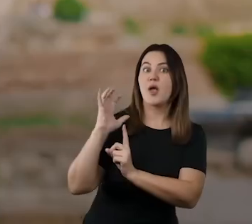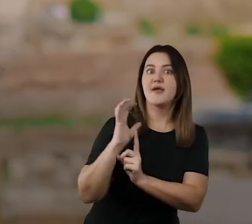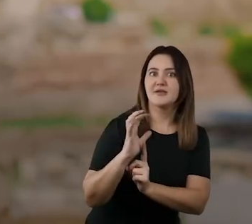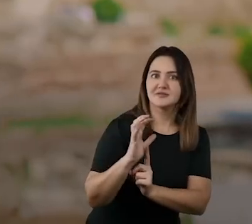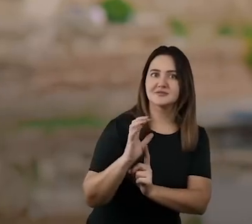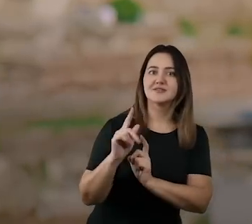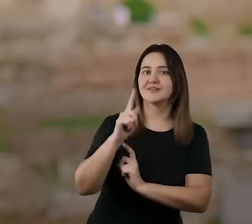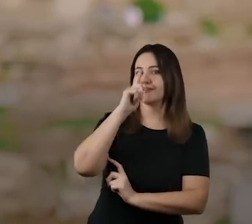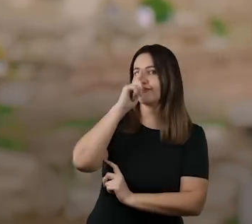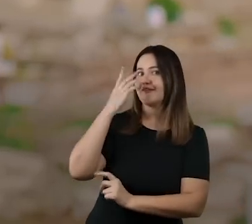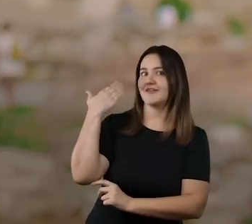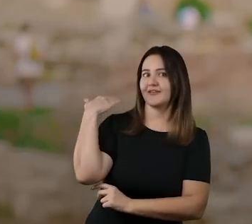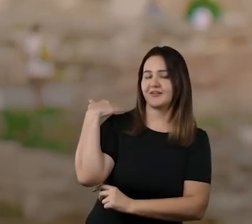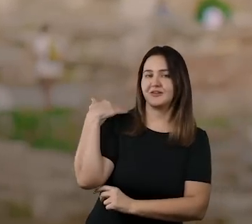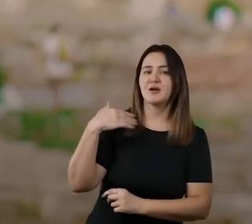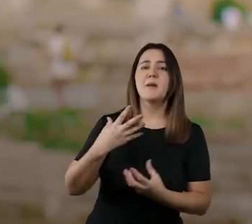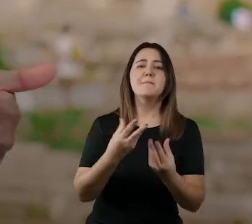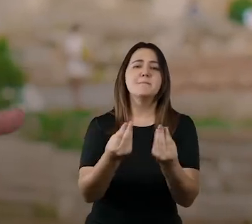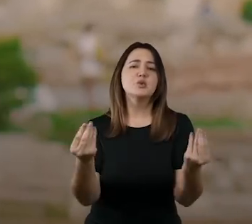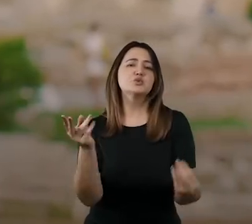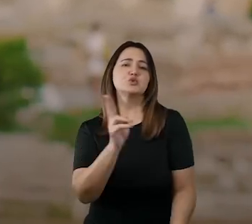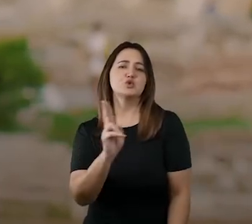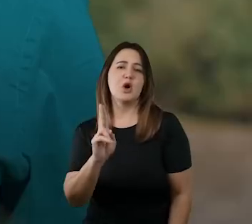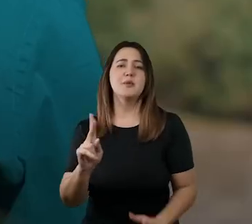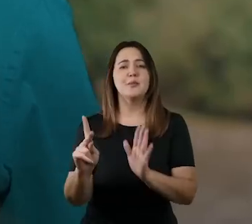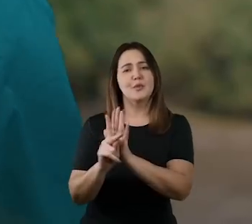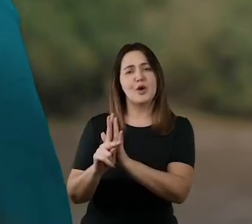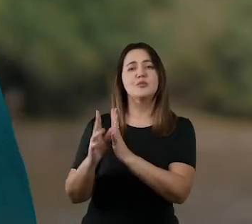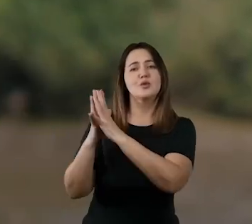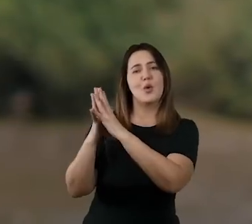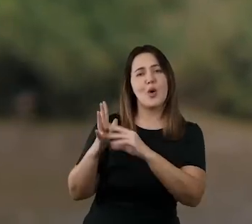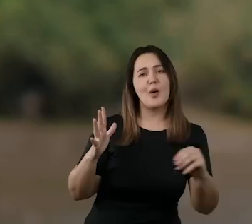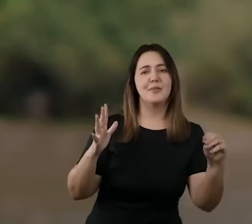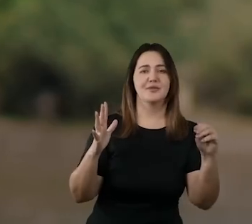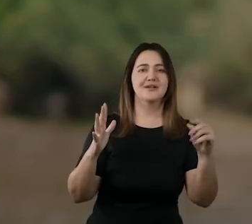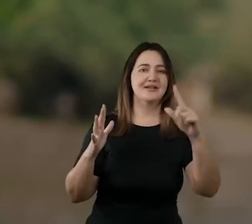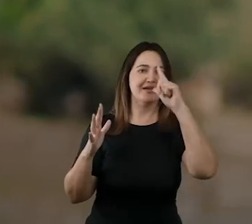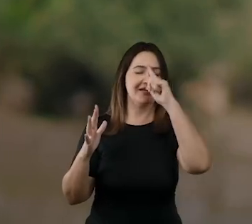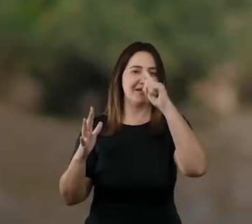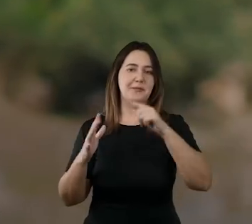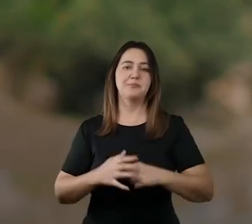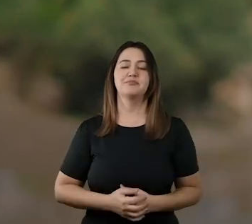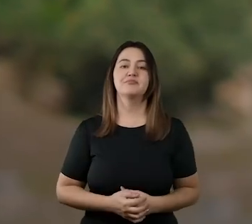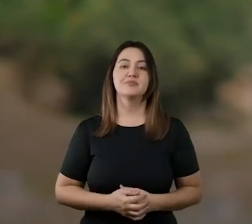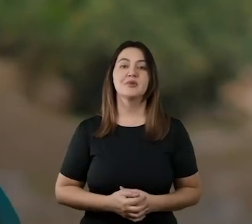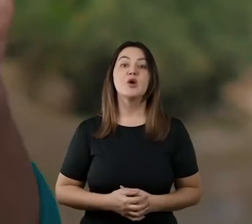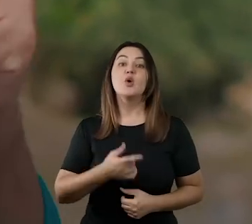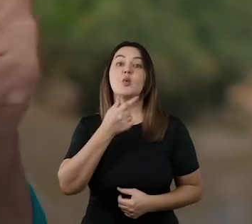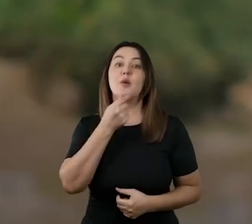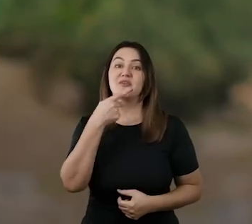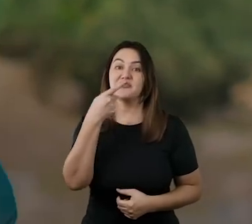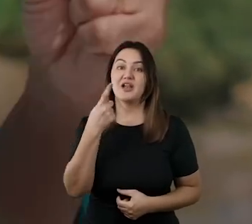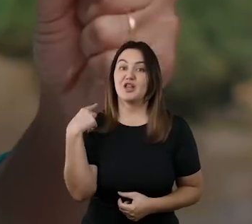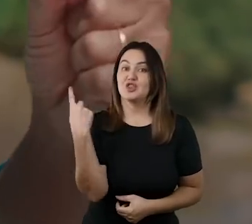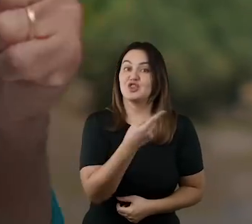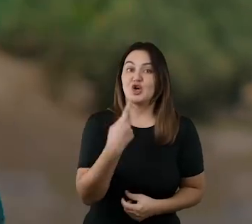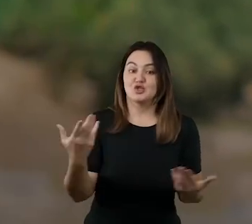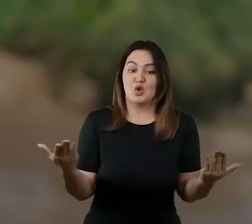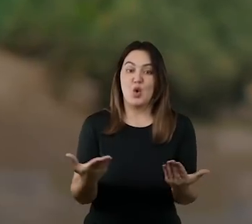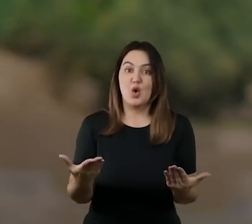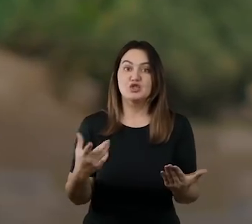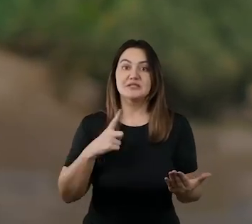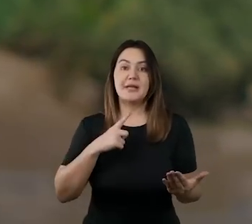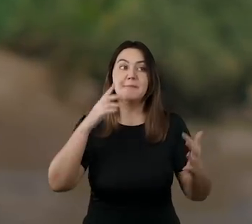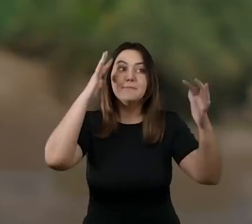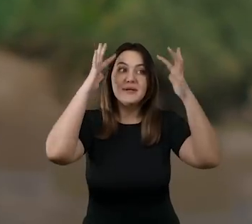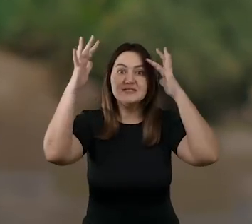nossa sociedade. Muitos nomes que nós usamos vêm dos gregos. Não é por menos que Burnt falou certa vez que nós pensamos como pensamos porque